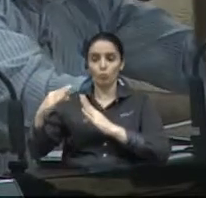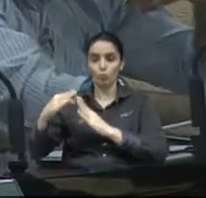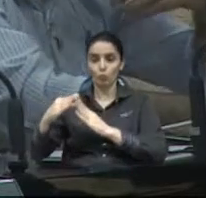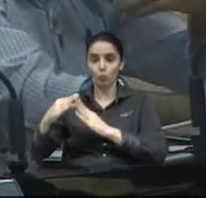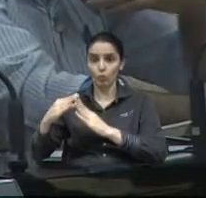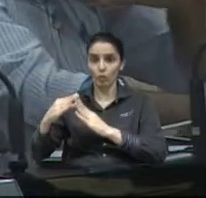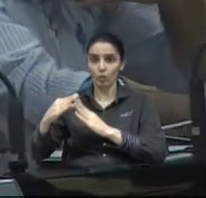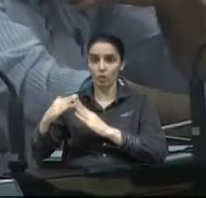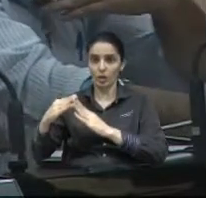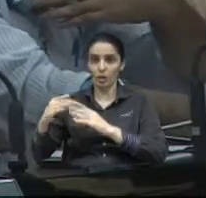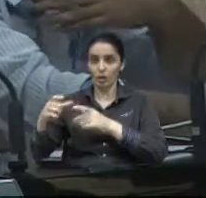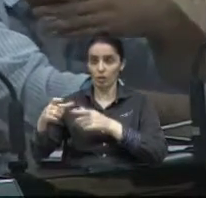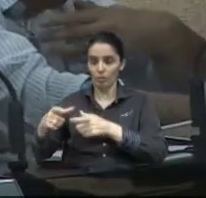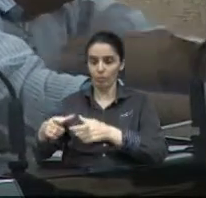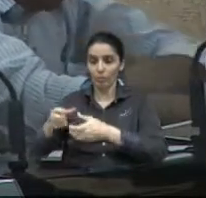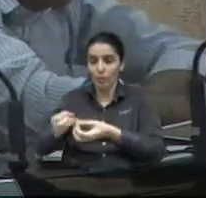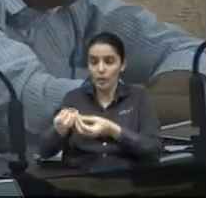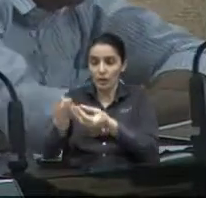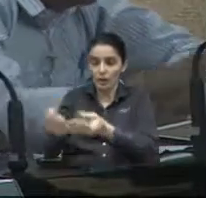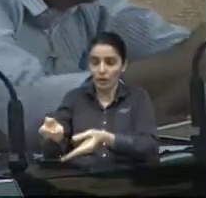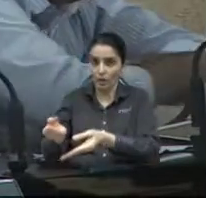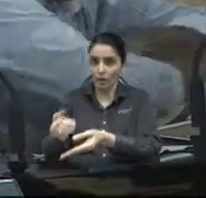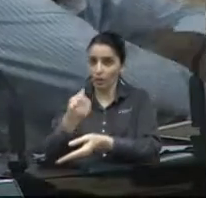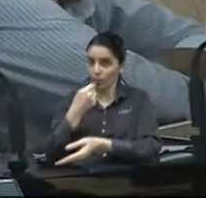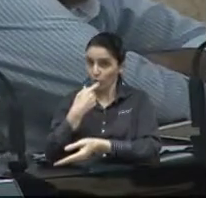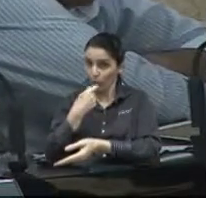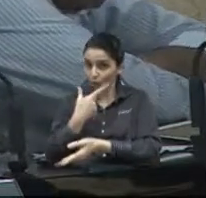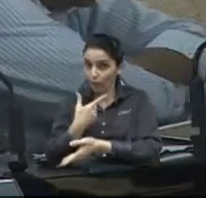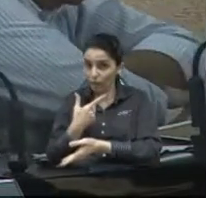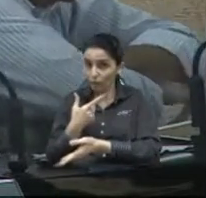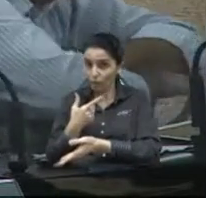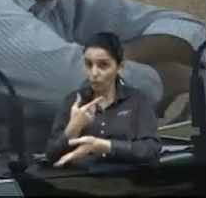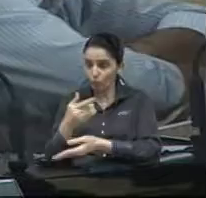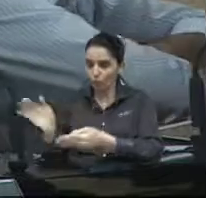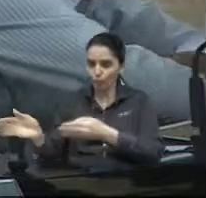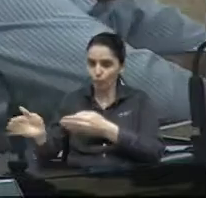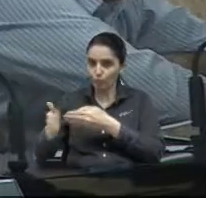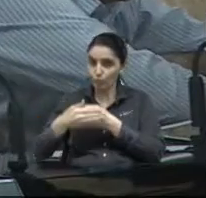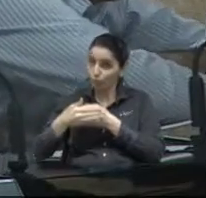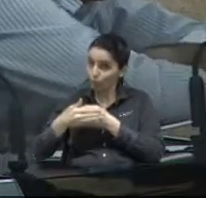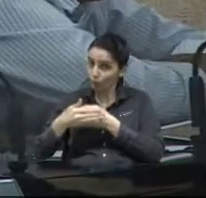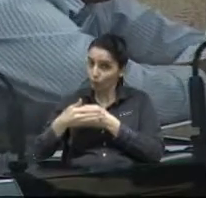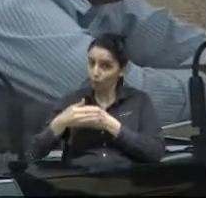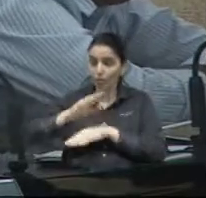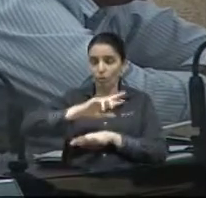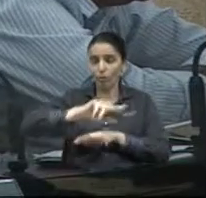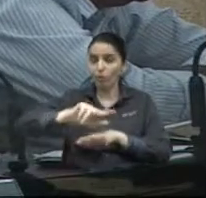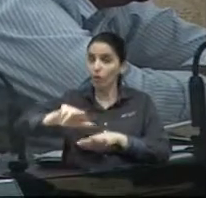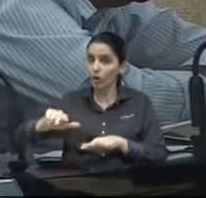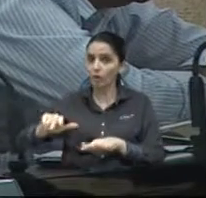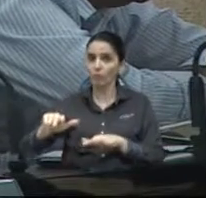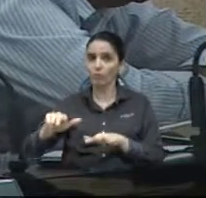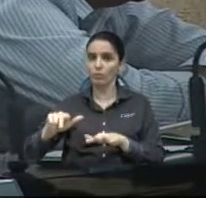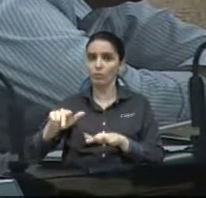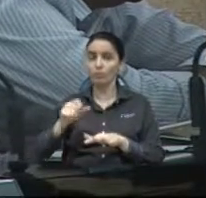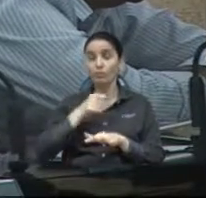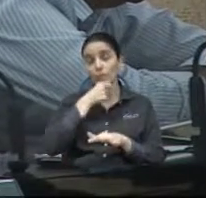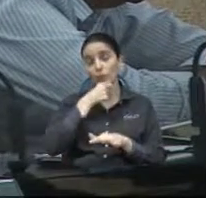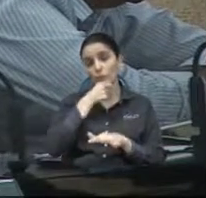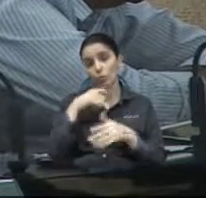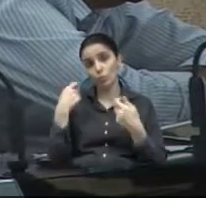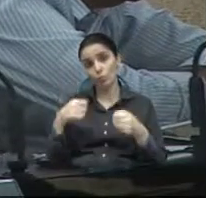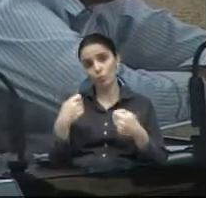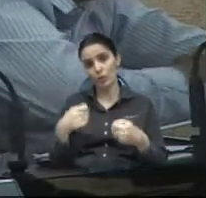pontos de farmácias e fica aí essa pendência, essa necessidade do idoso em ser